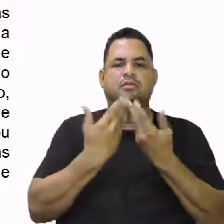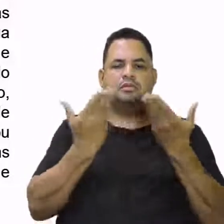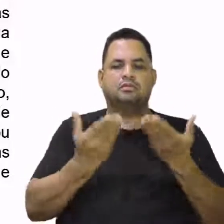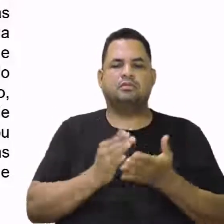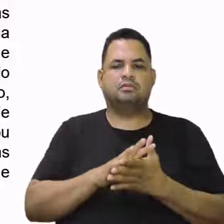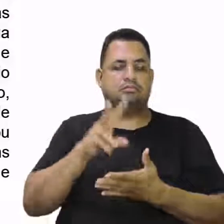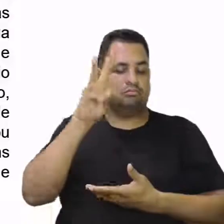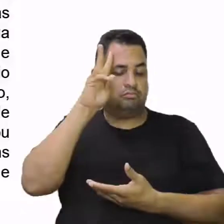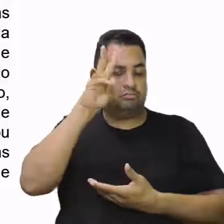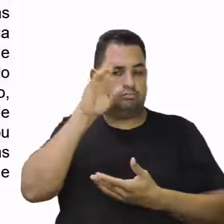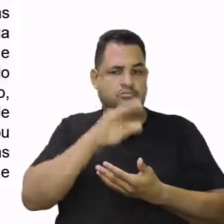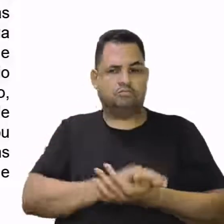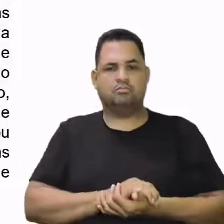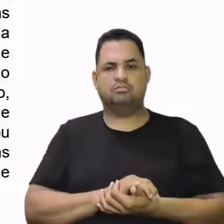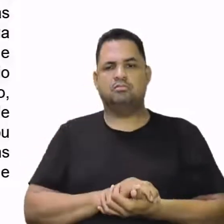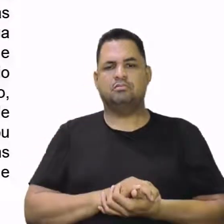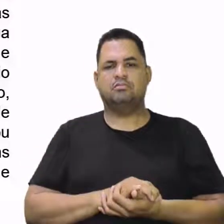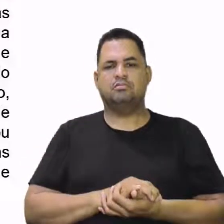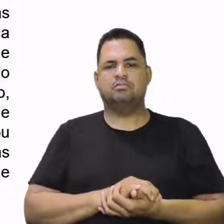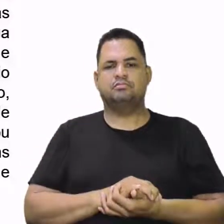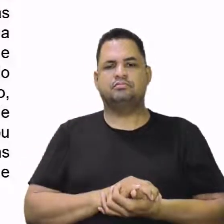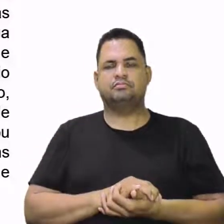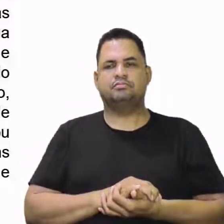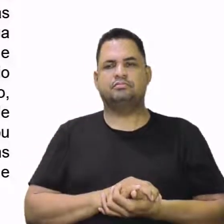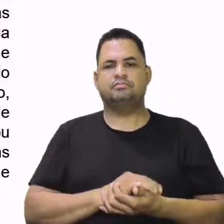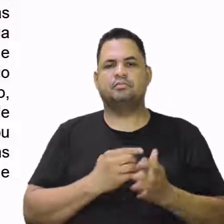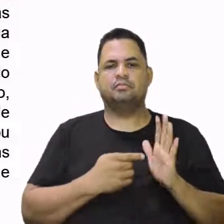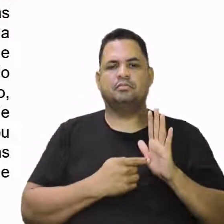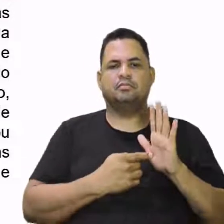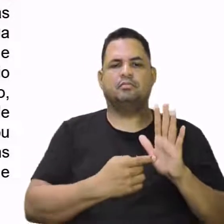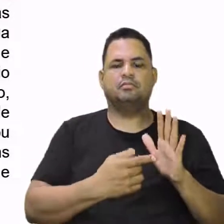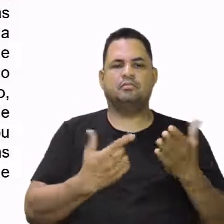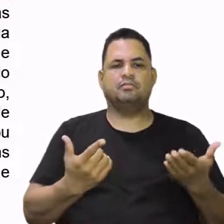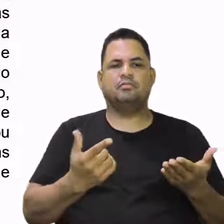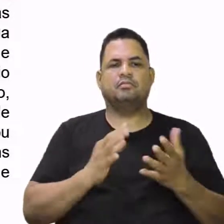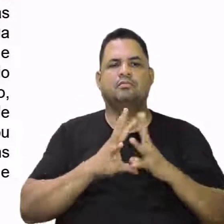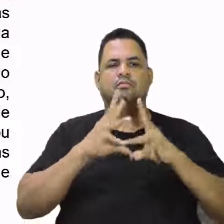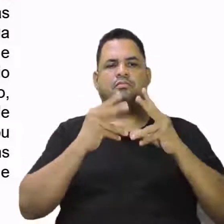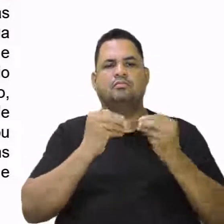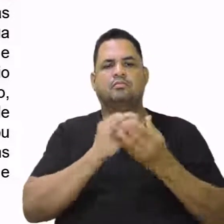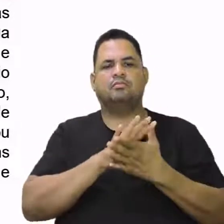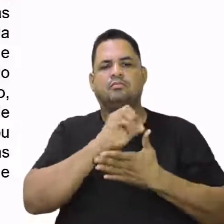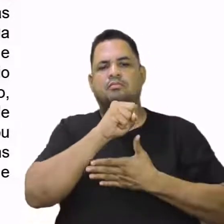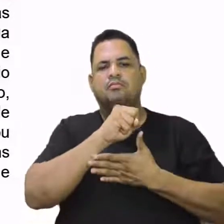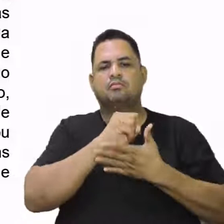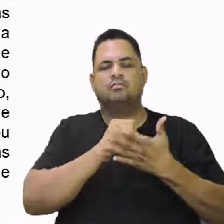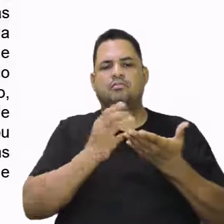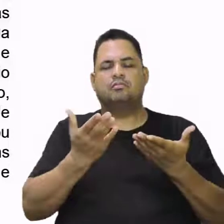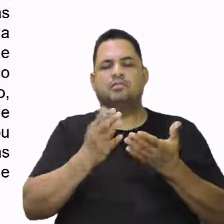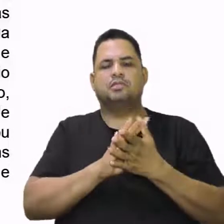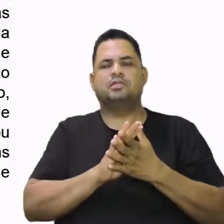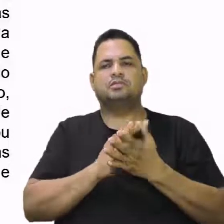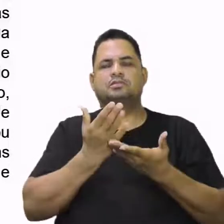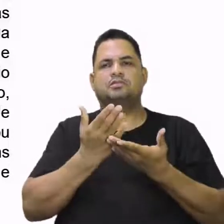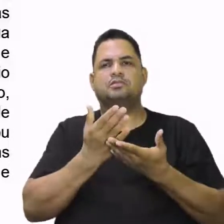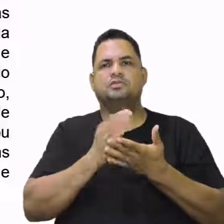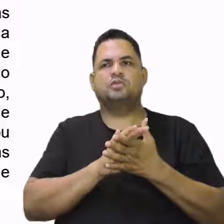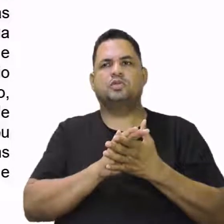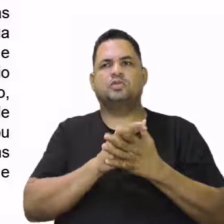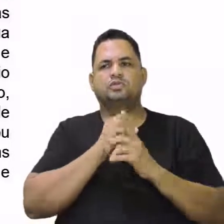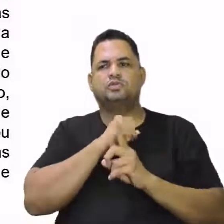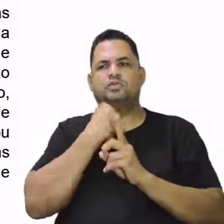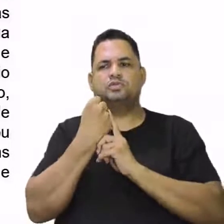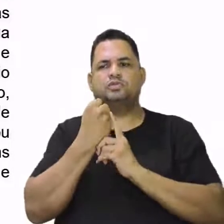história. Pode ser. Ela vem ali trazer todas as questões socioeconômicas do país, as